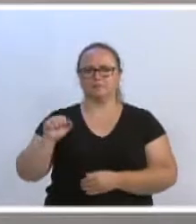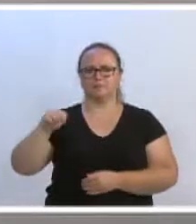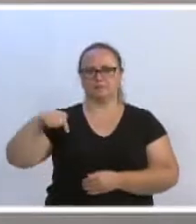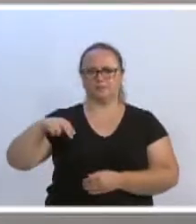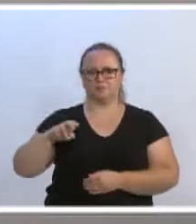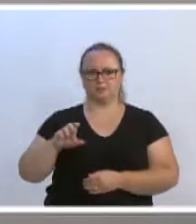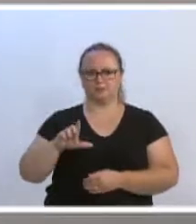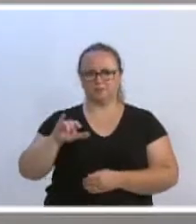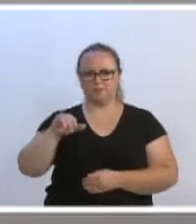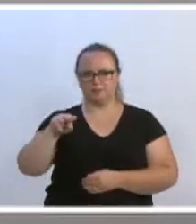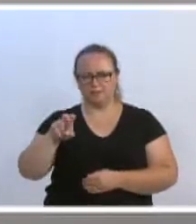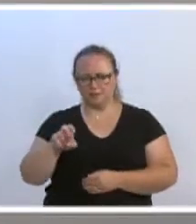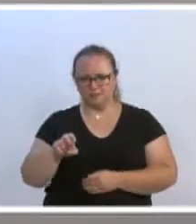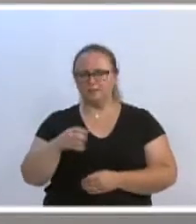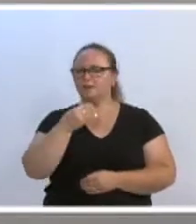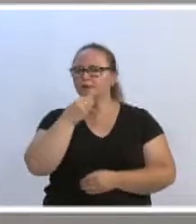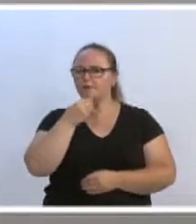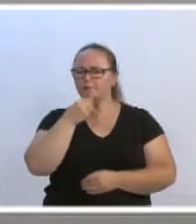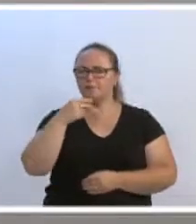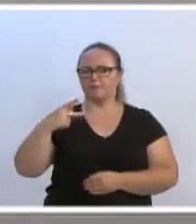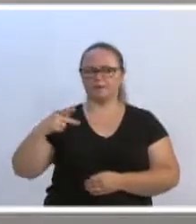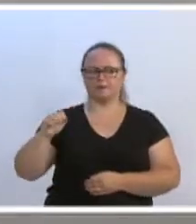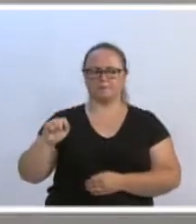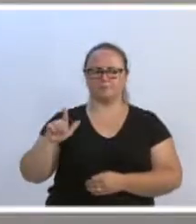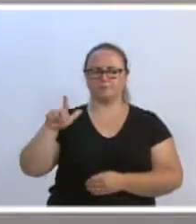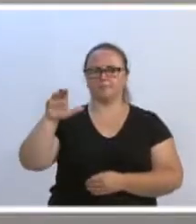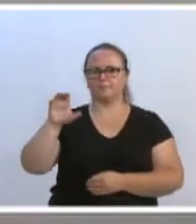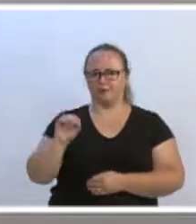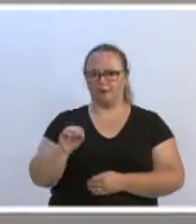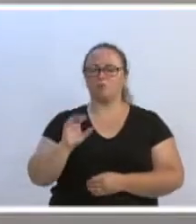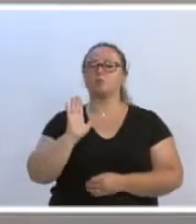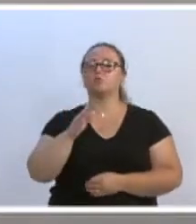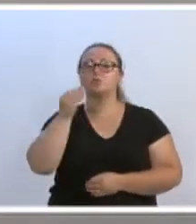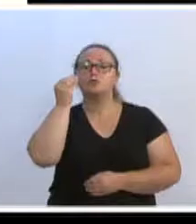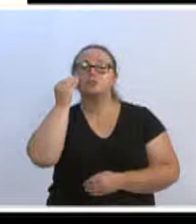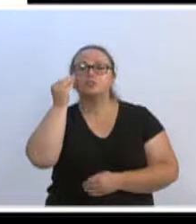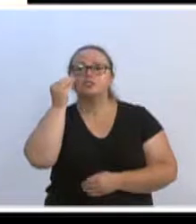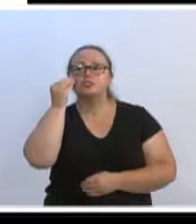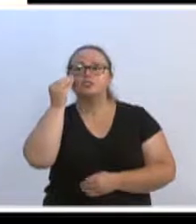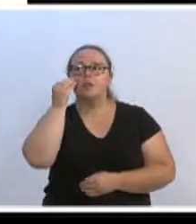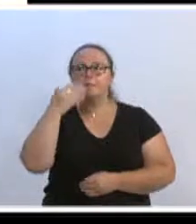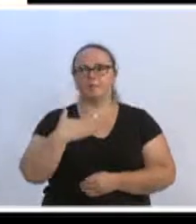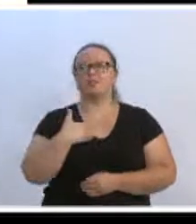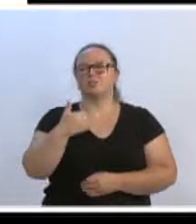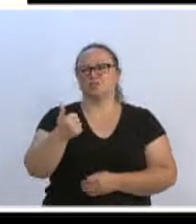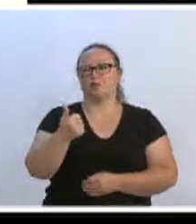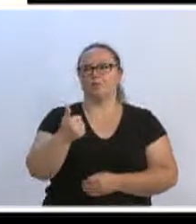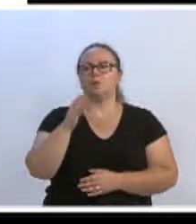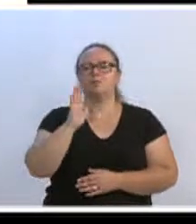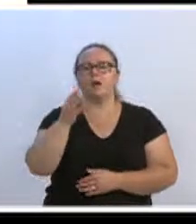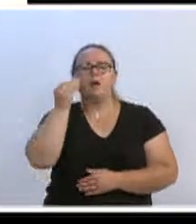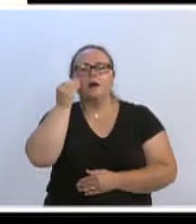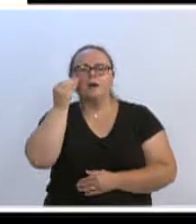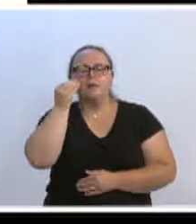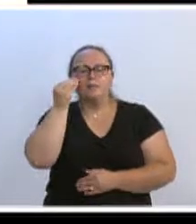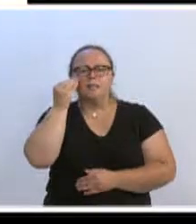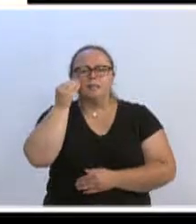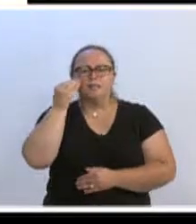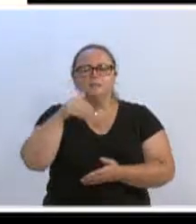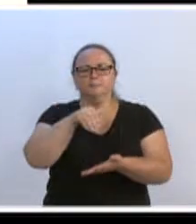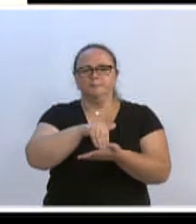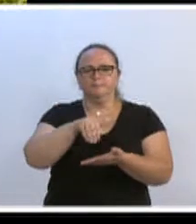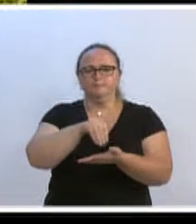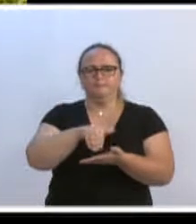solicitar a nossa presença lá que a gente já está buscando junto à secretaria de serviços urbanos na qual agradeço